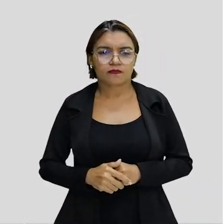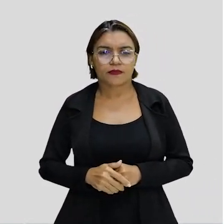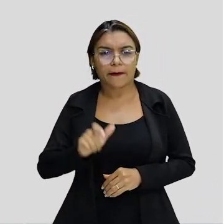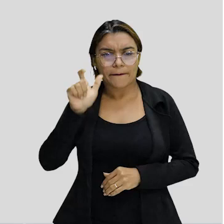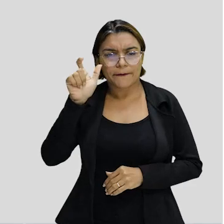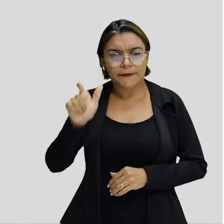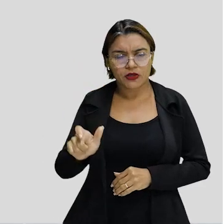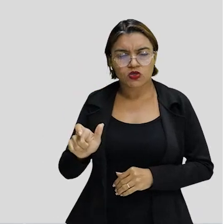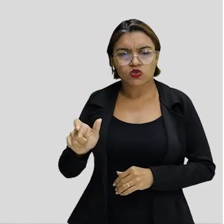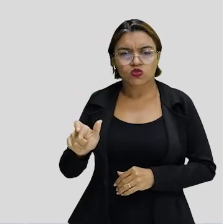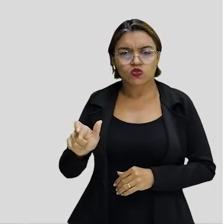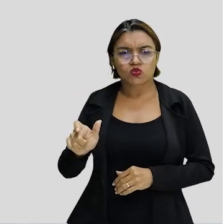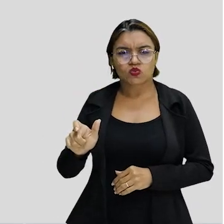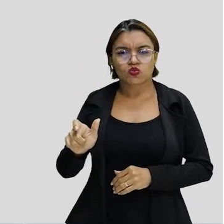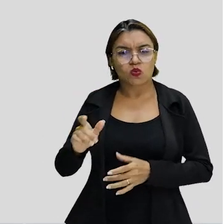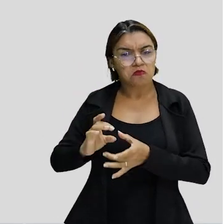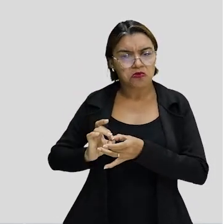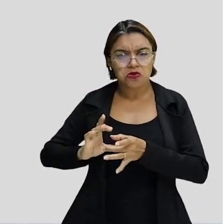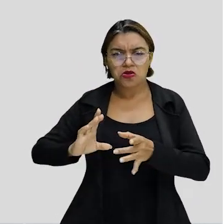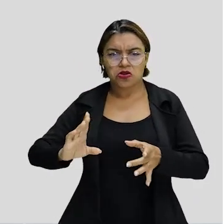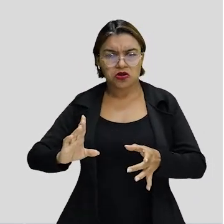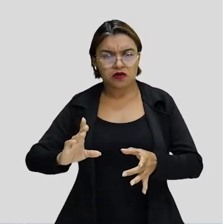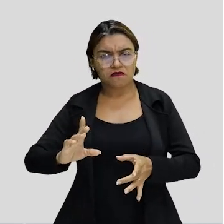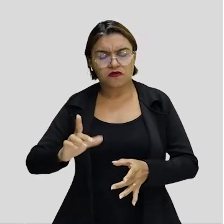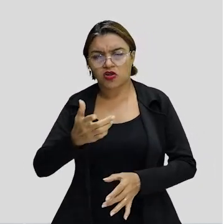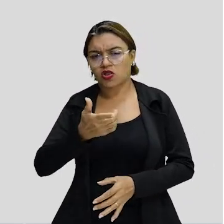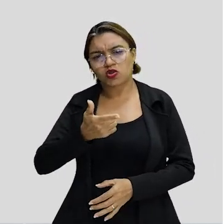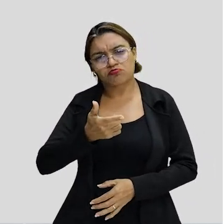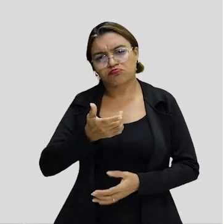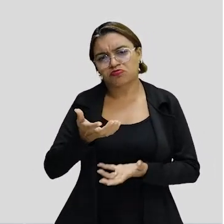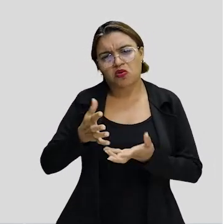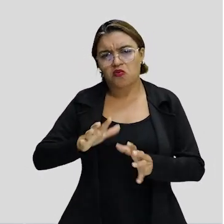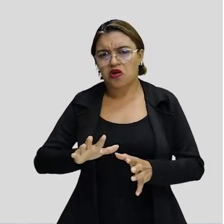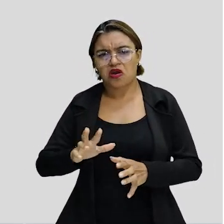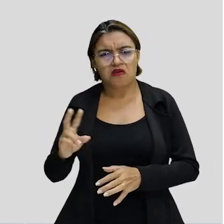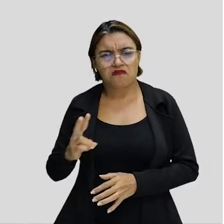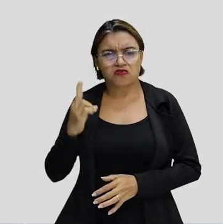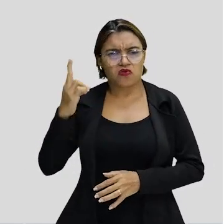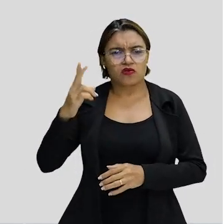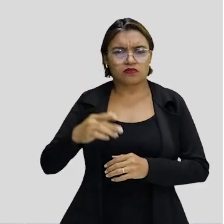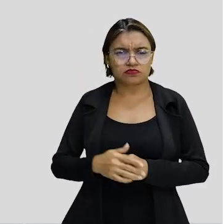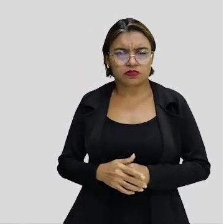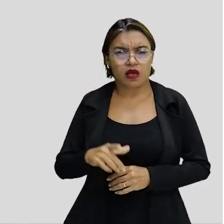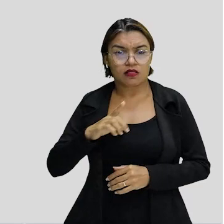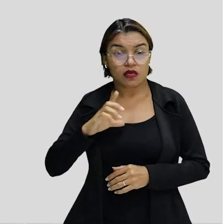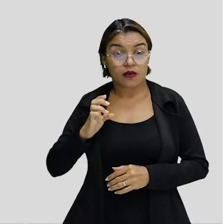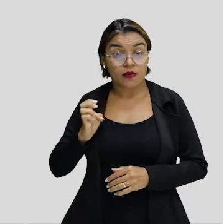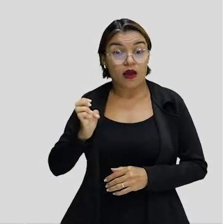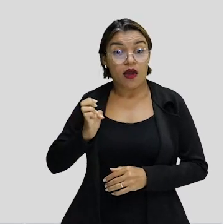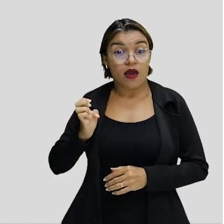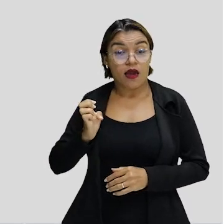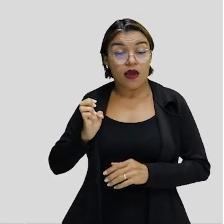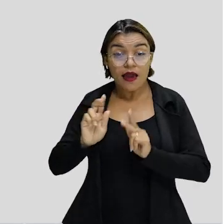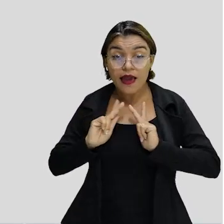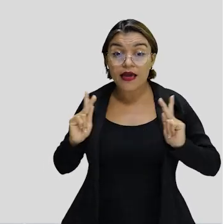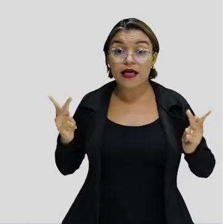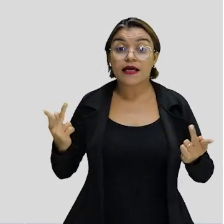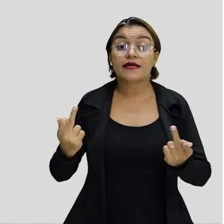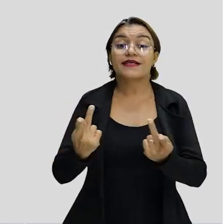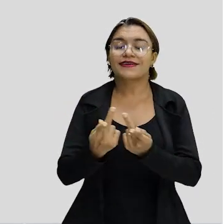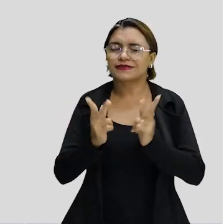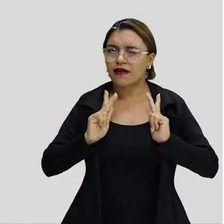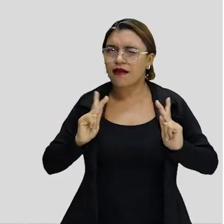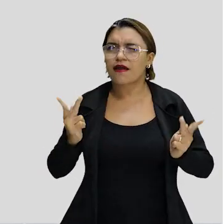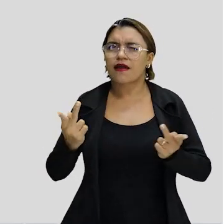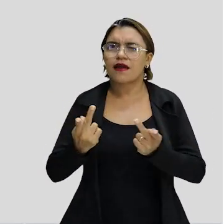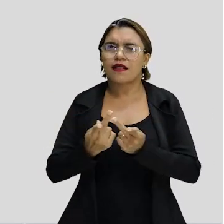da memória. Temos a cor da noite, negro. Filhos de todo açoite, ó, vida